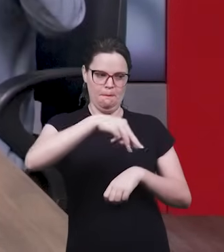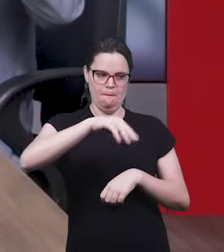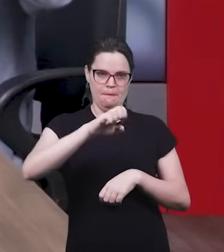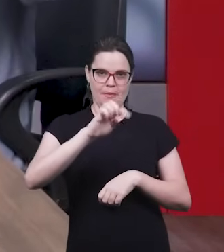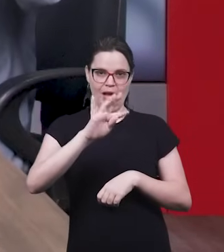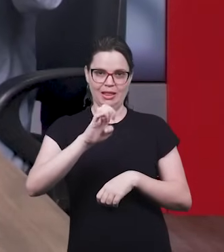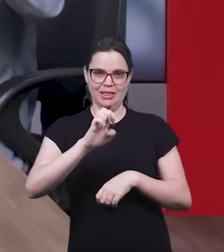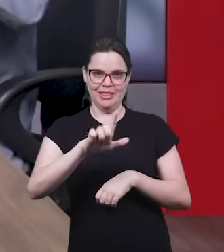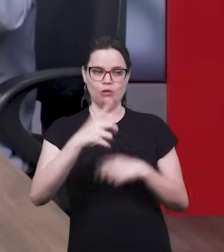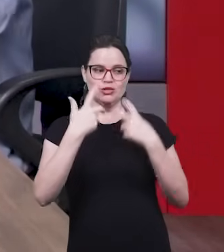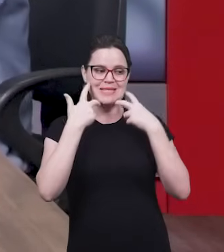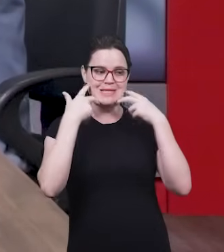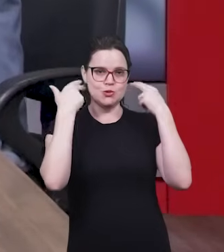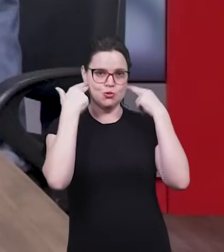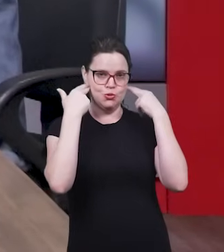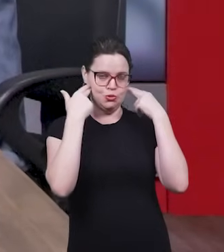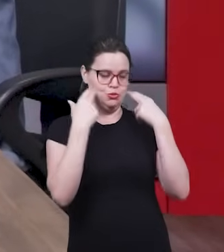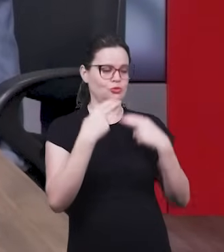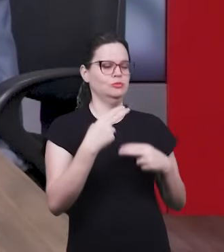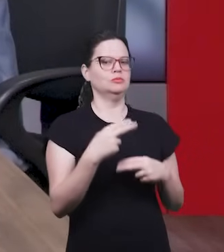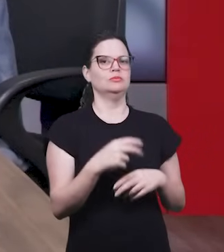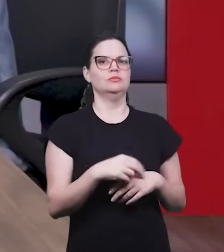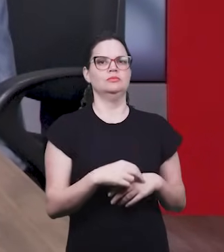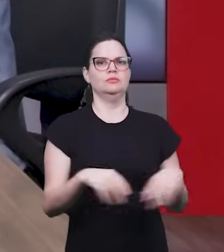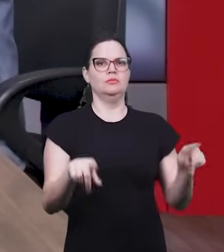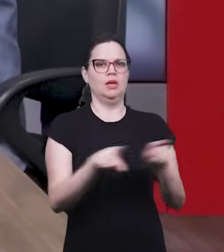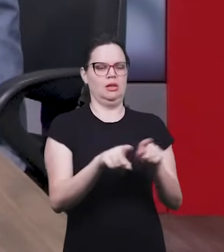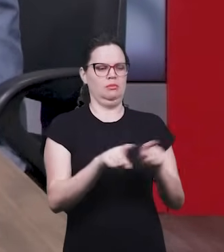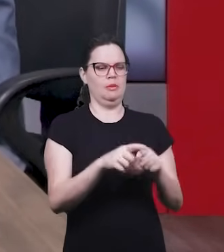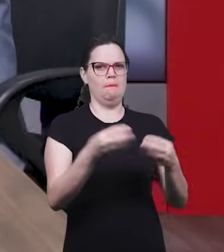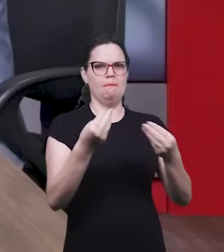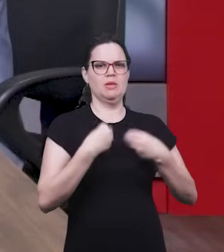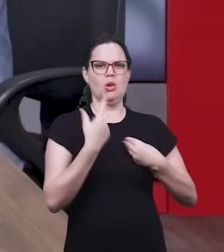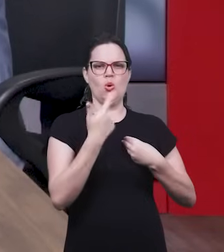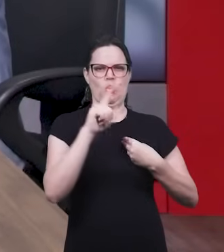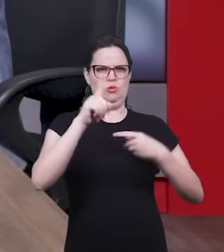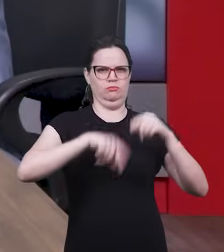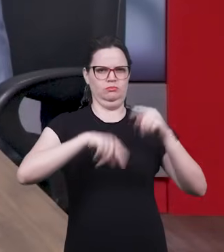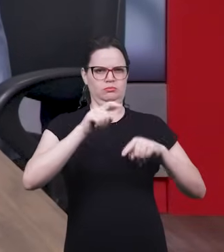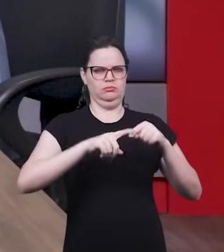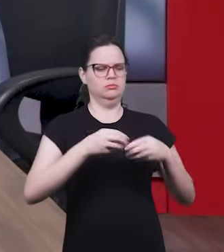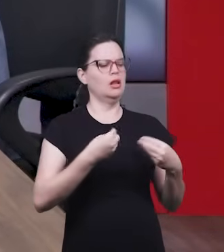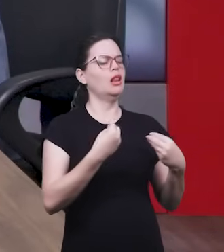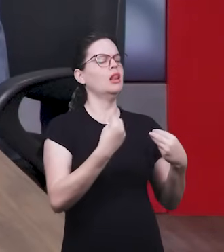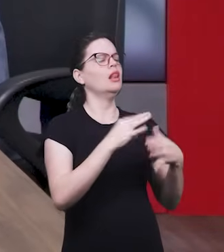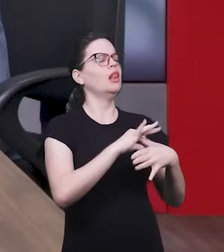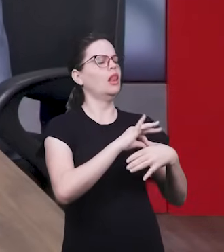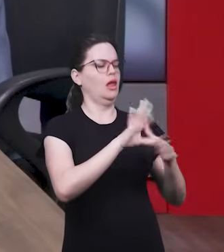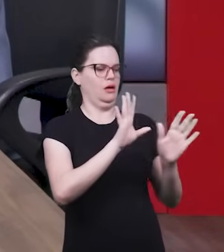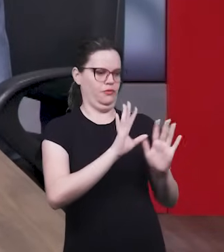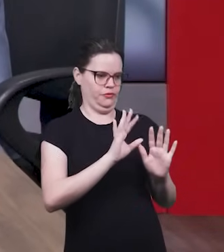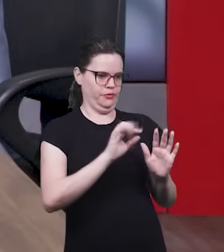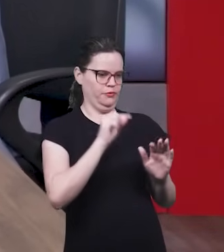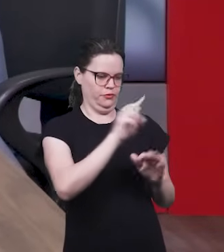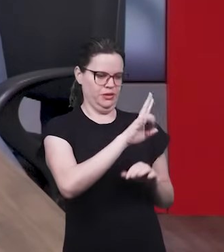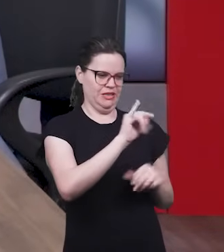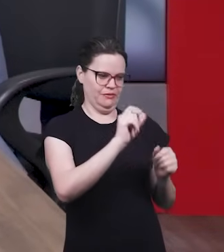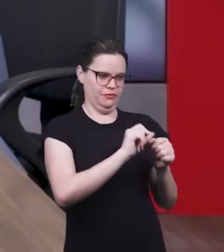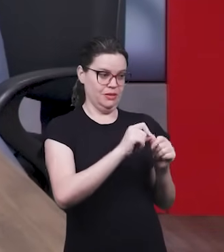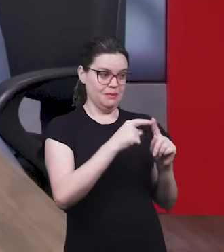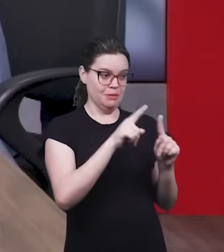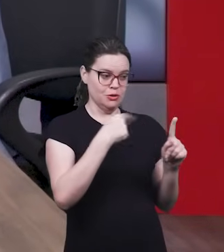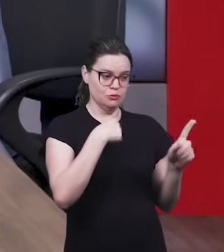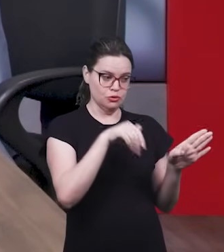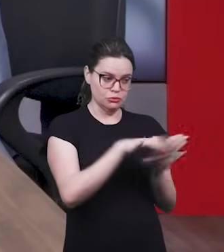que a Vitale, só a Vitale produzia, me deu o ácido, e Deus, você vai levar isso, para você fazer isso. Agora eu vou falar uma coisa para